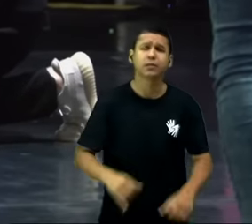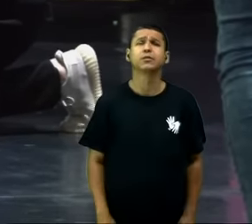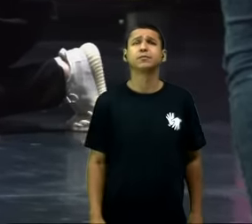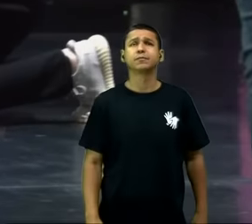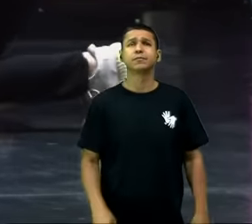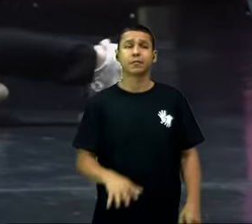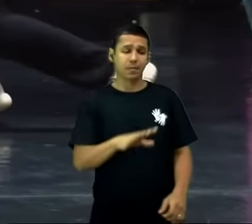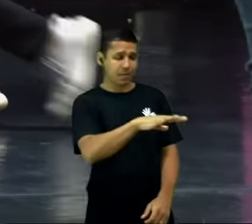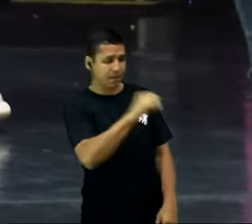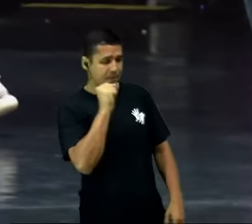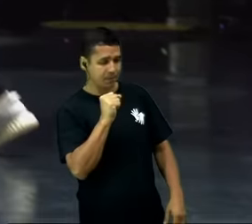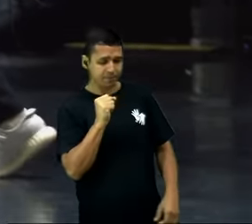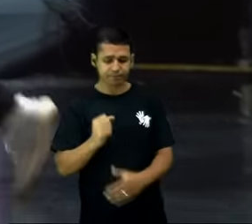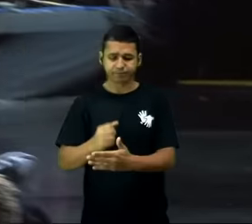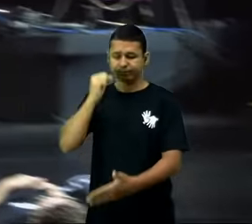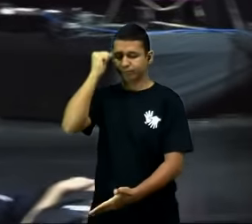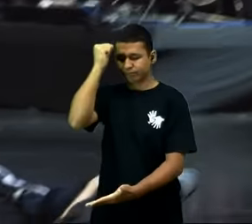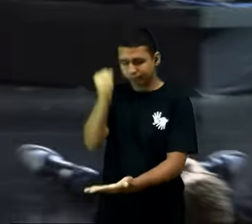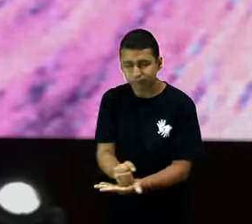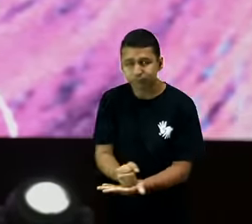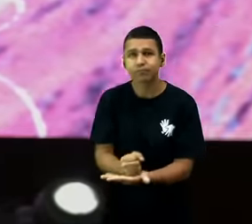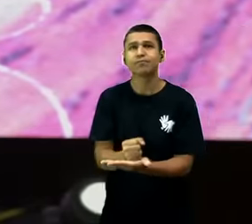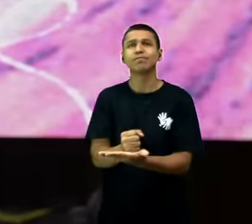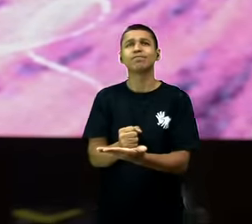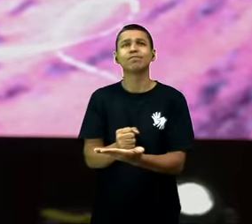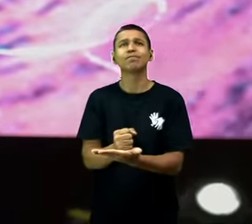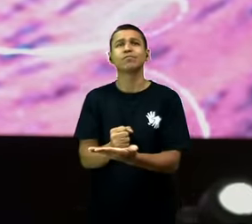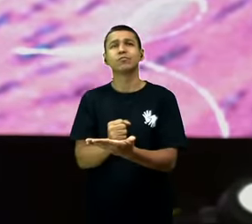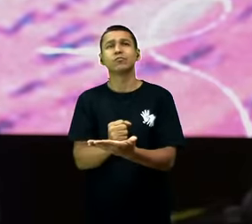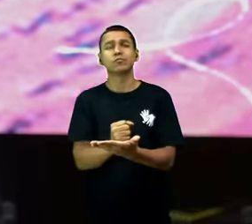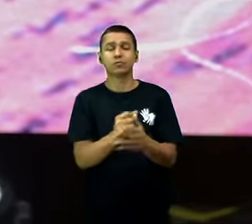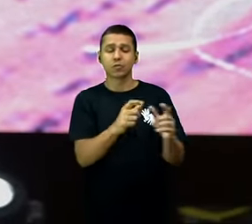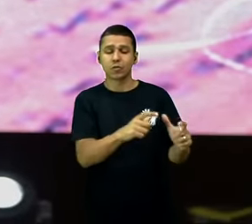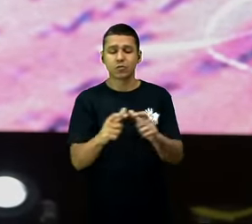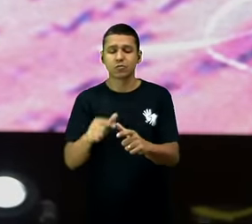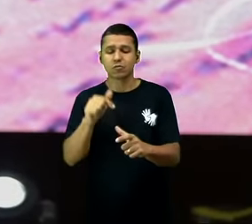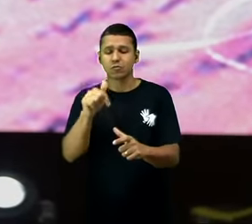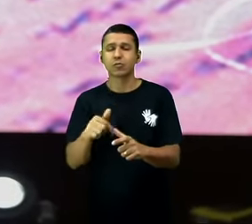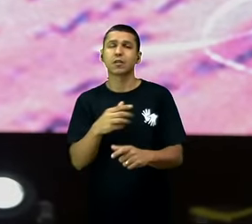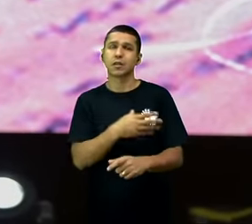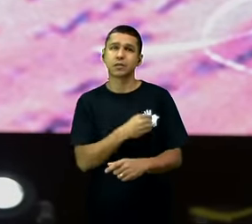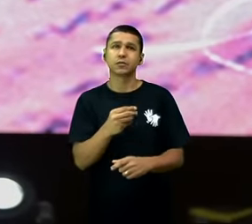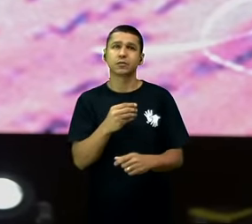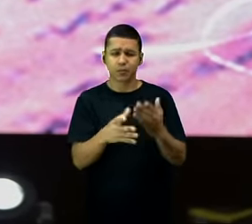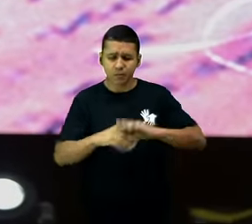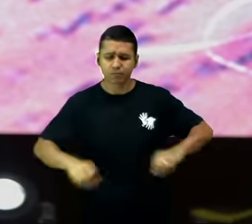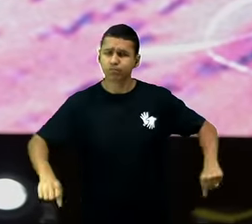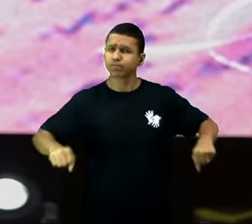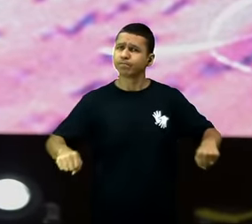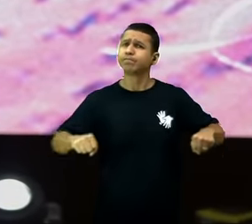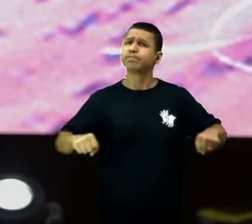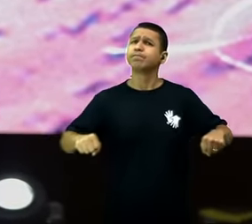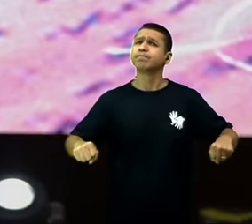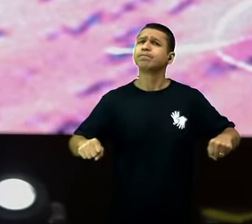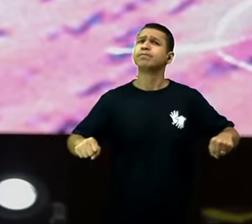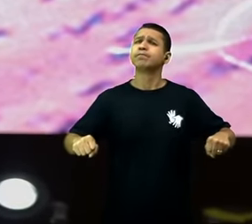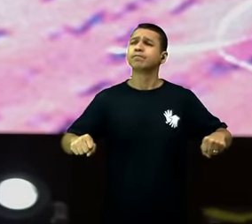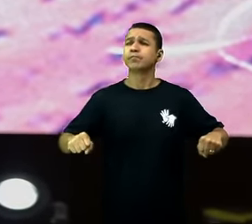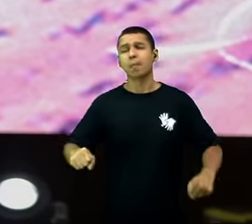Foi lá pegá-lo e sacrificou como holocausto no lugar do filho. Tem coragem de pegar a mão de alguém agora em nome de Jesus e dizer assim: meu